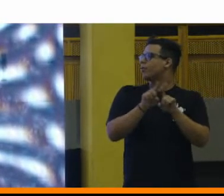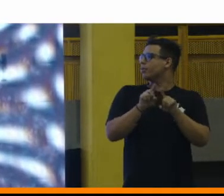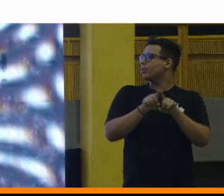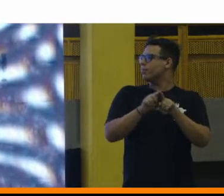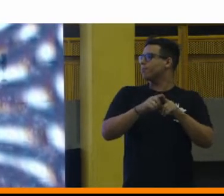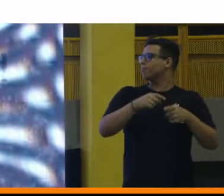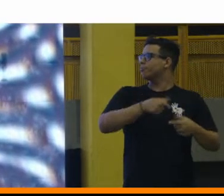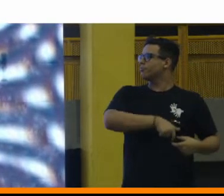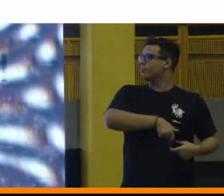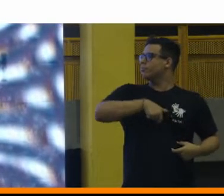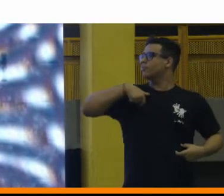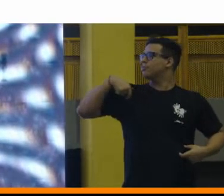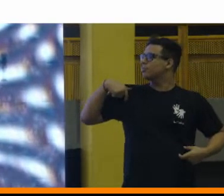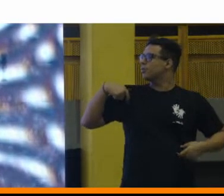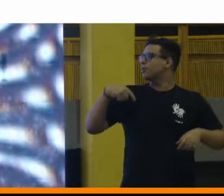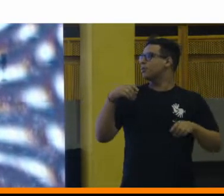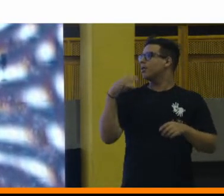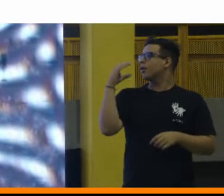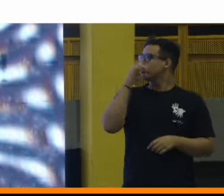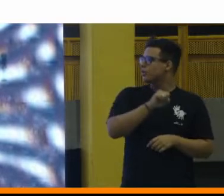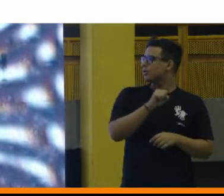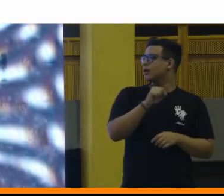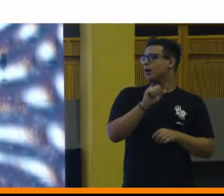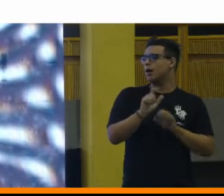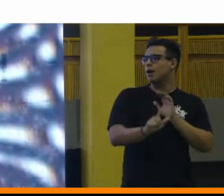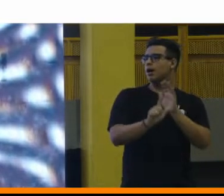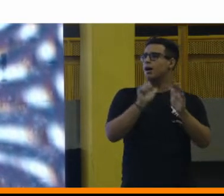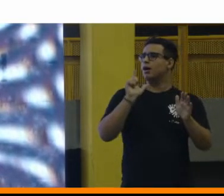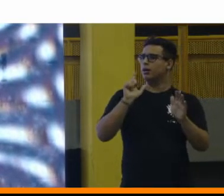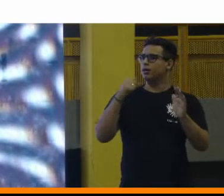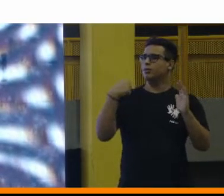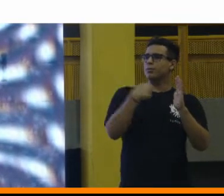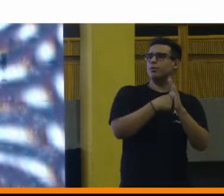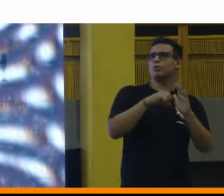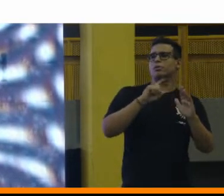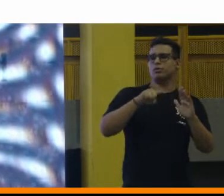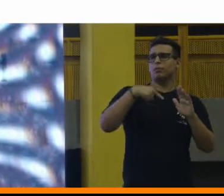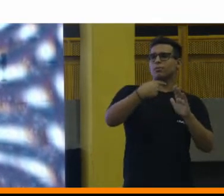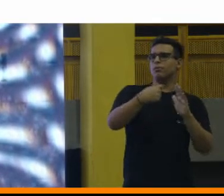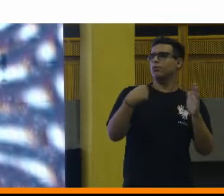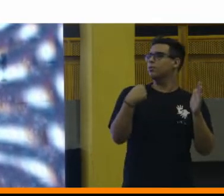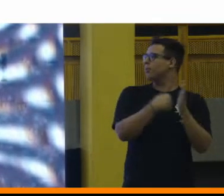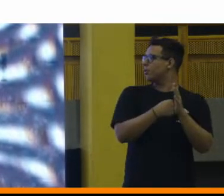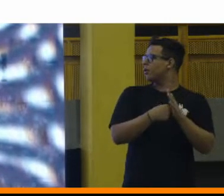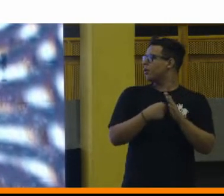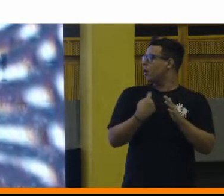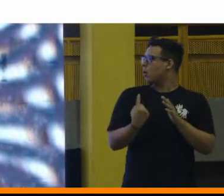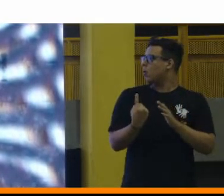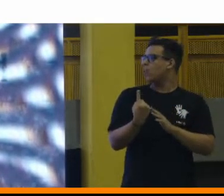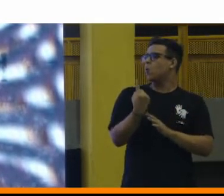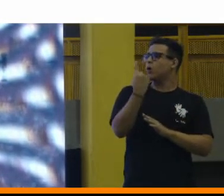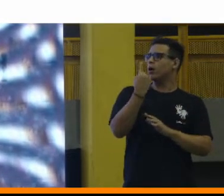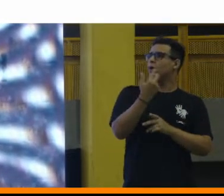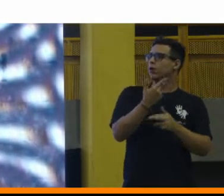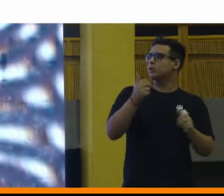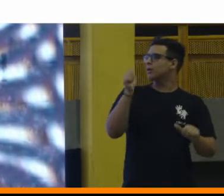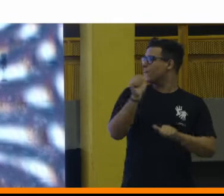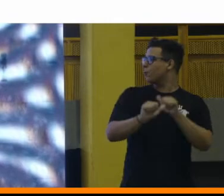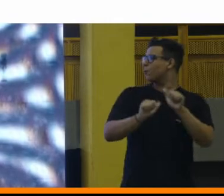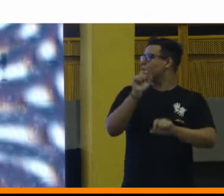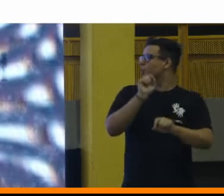cinto, velocidade antes e depois do impacto, foi tudo igual. A única coisa que mudou foi a